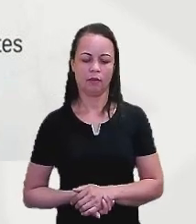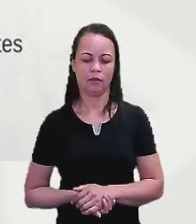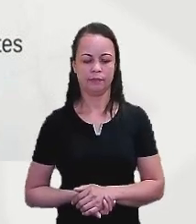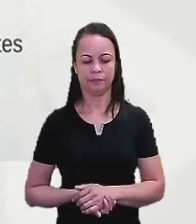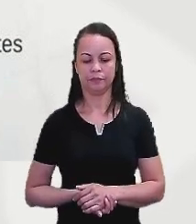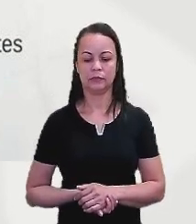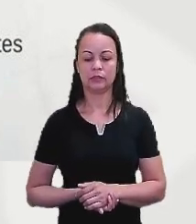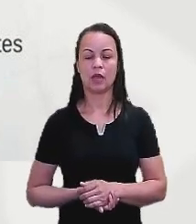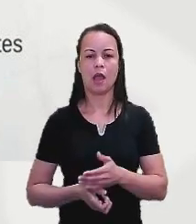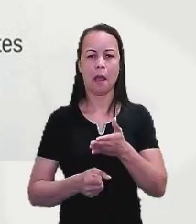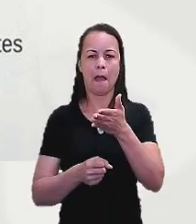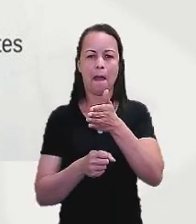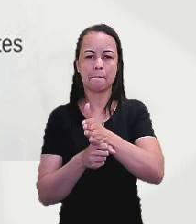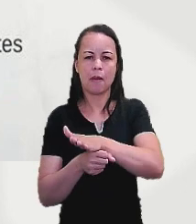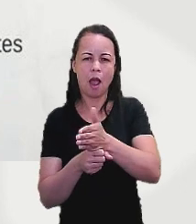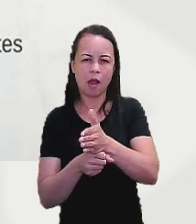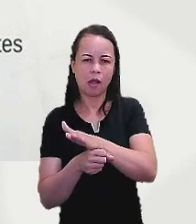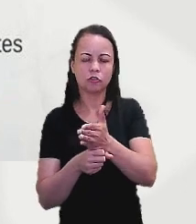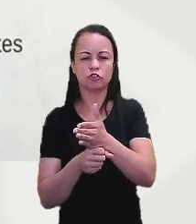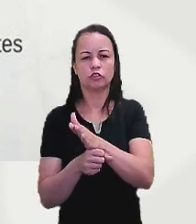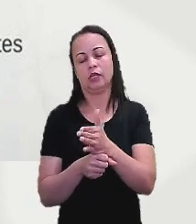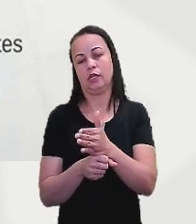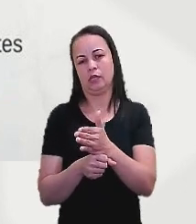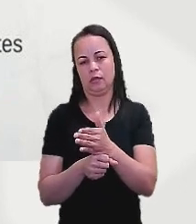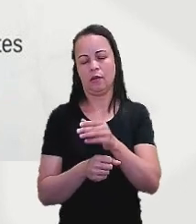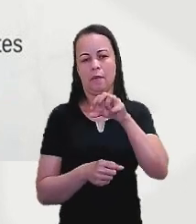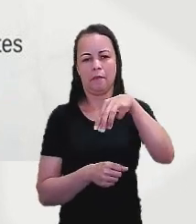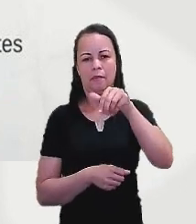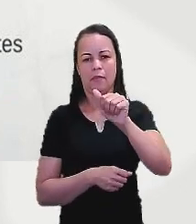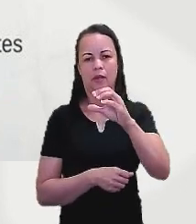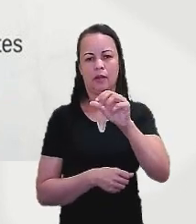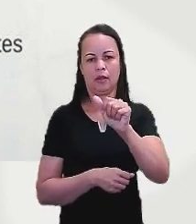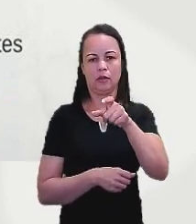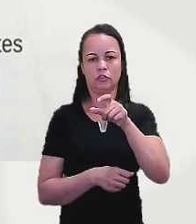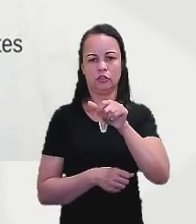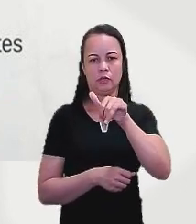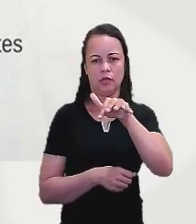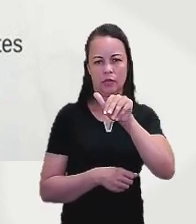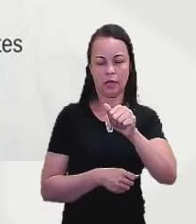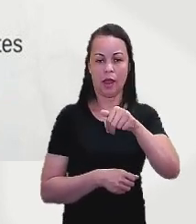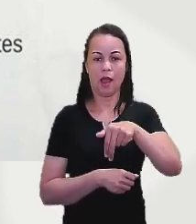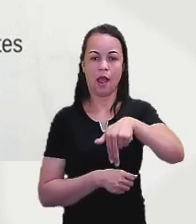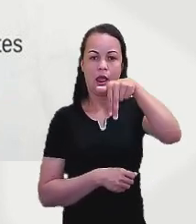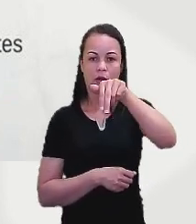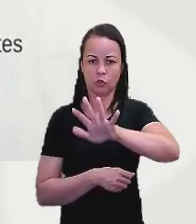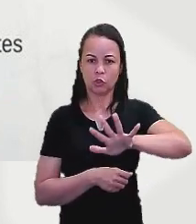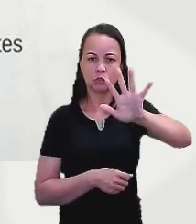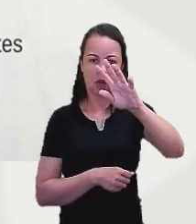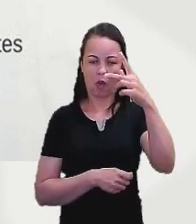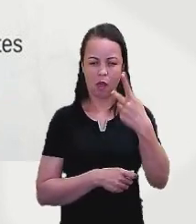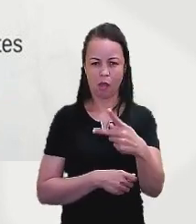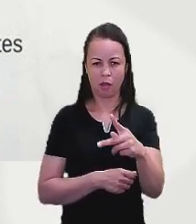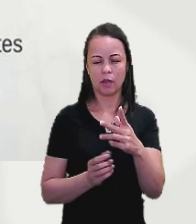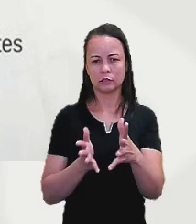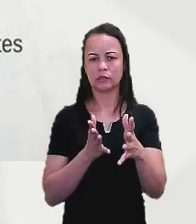a macaxeira, que é um produto comum na nossa região Nordeste. No Nordeste, nós chamamos